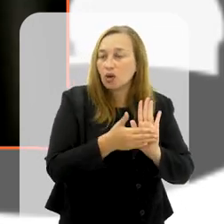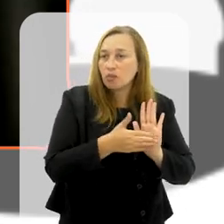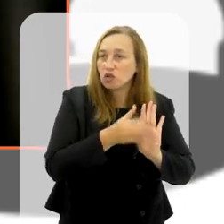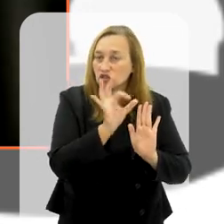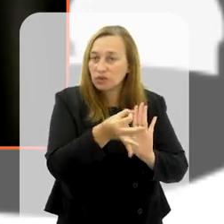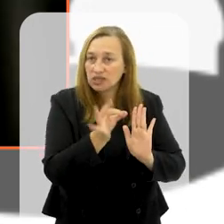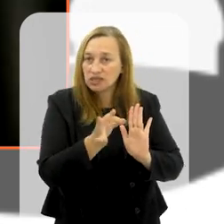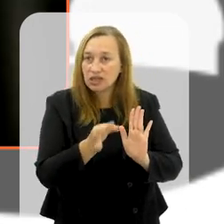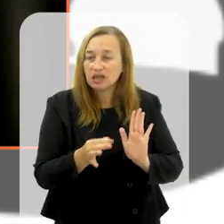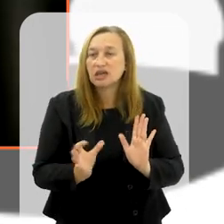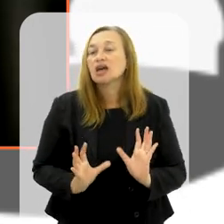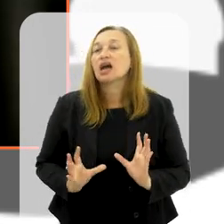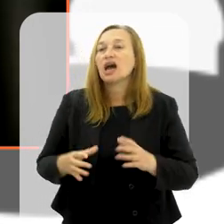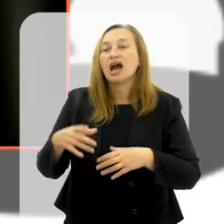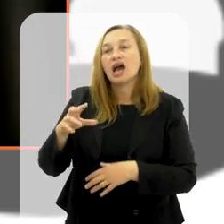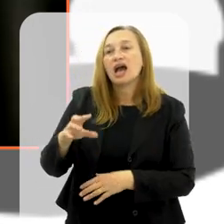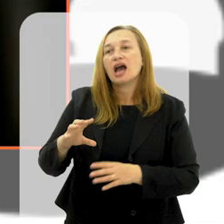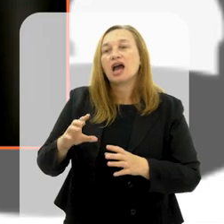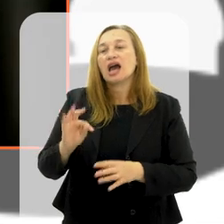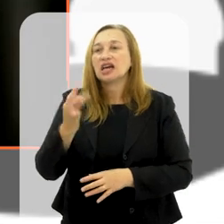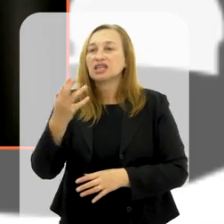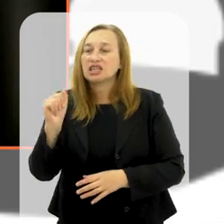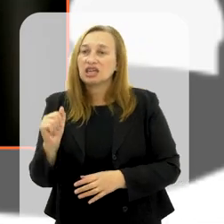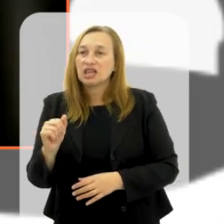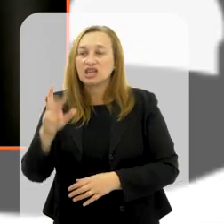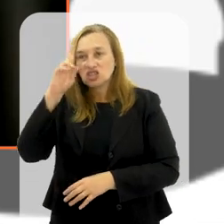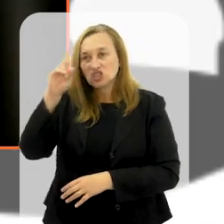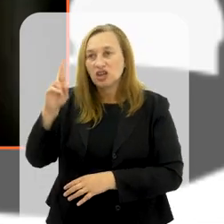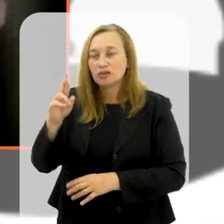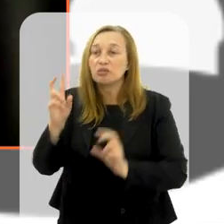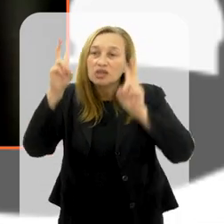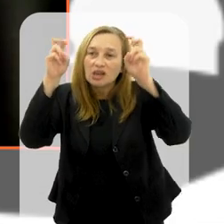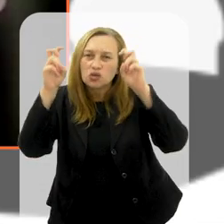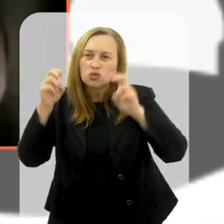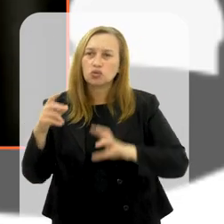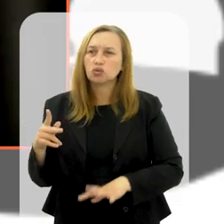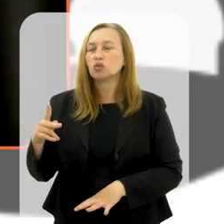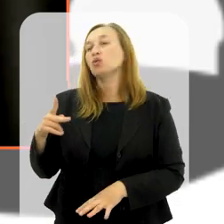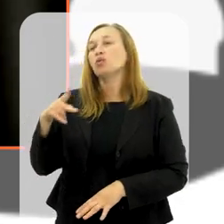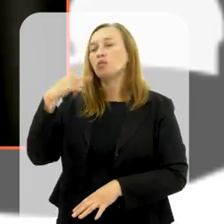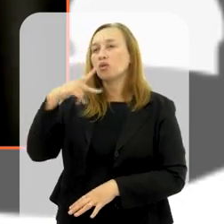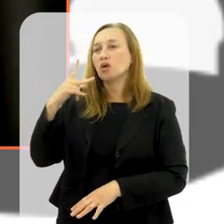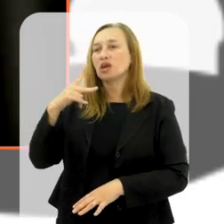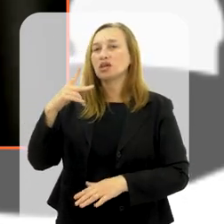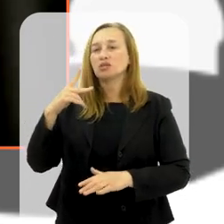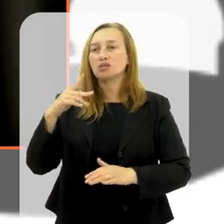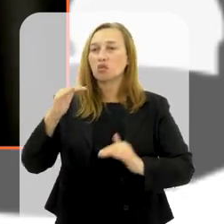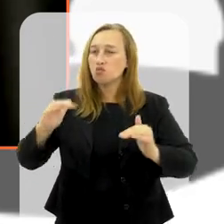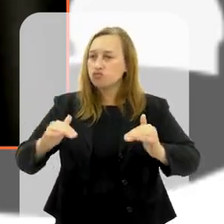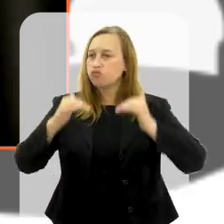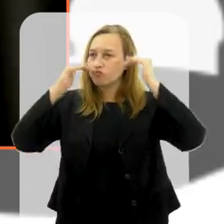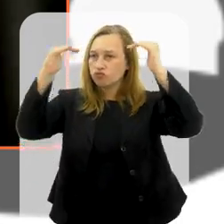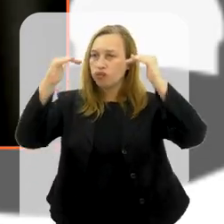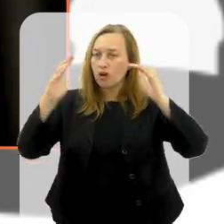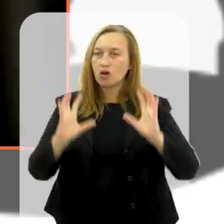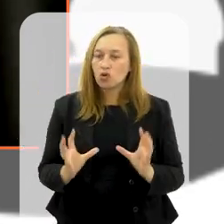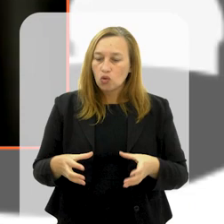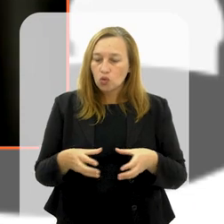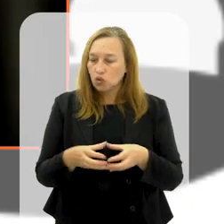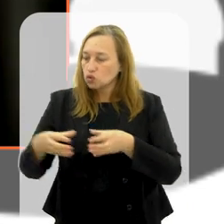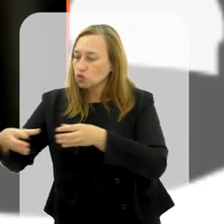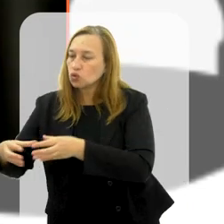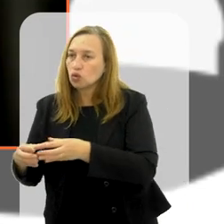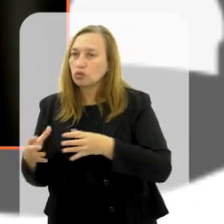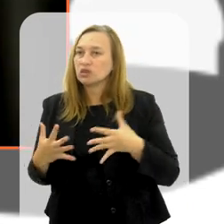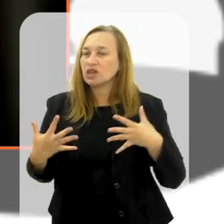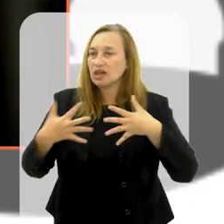e monetárias, a trilha Sherpa para as questões políticas. Eles são a esfera mais alta. Os grupos de